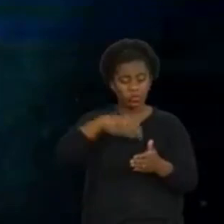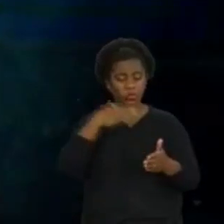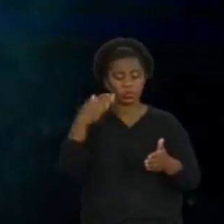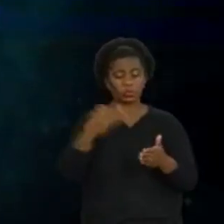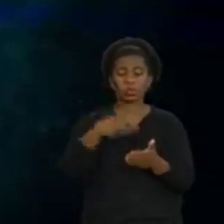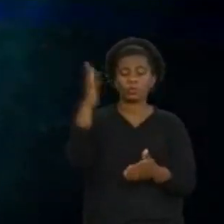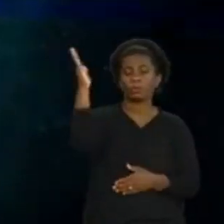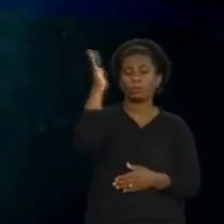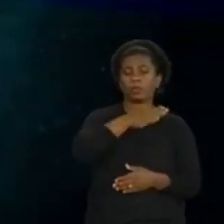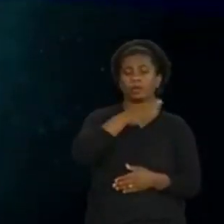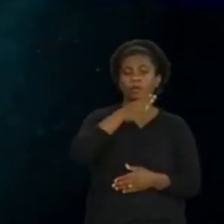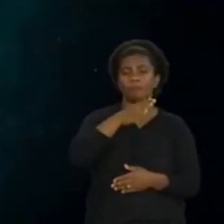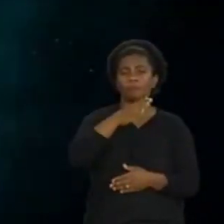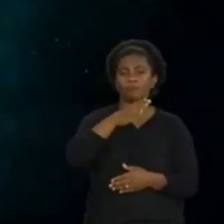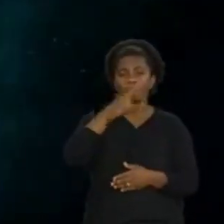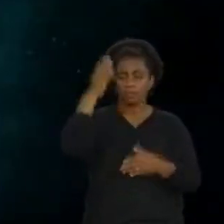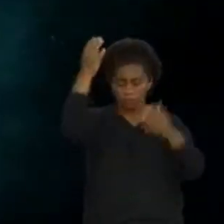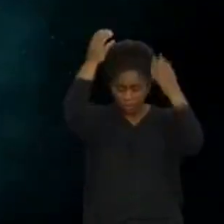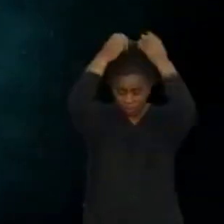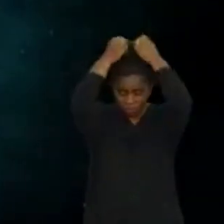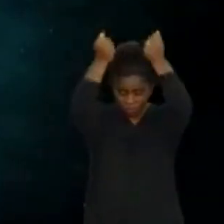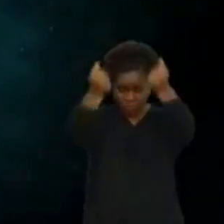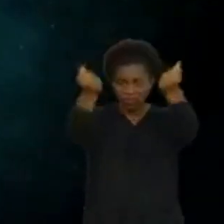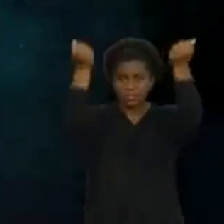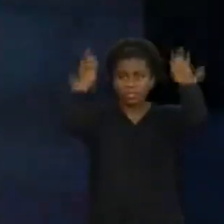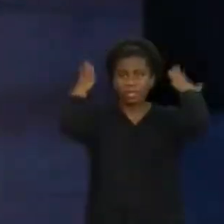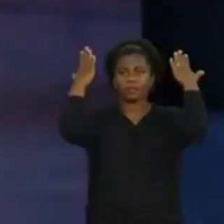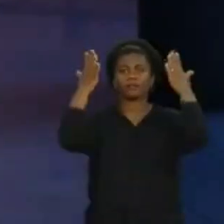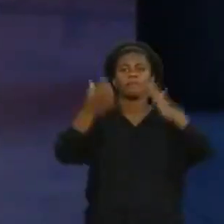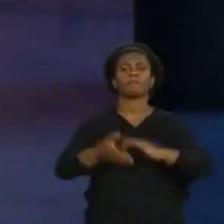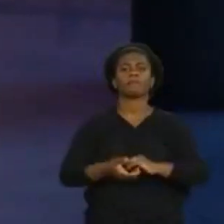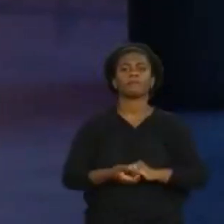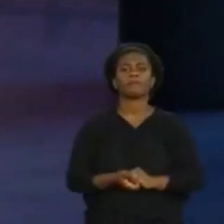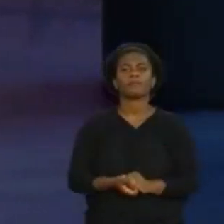mal, tira as mãos e diga: sa,